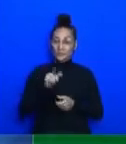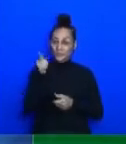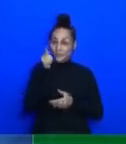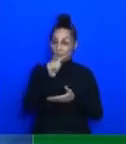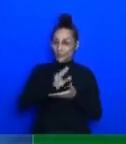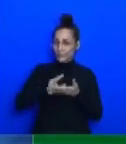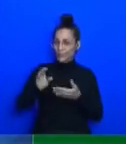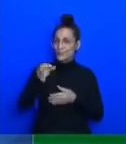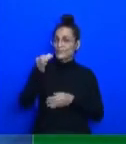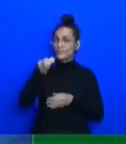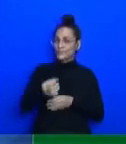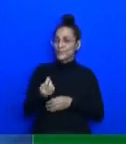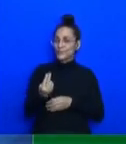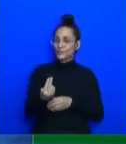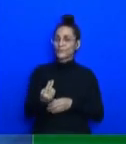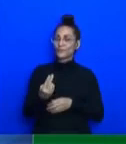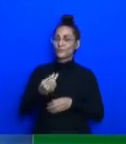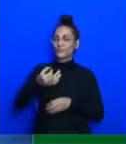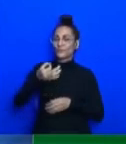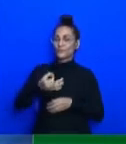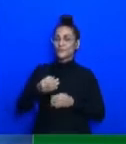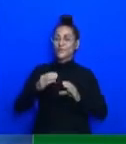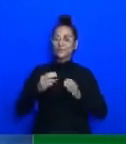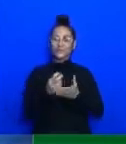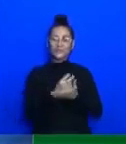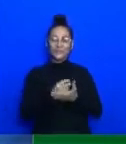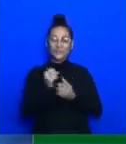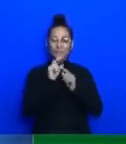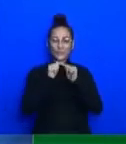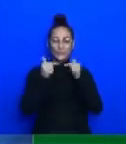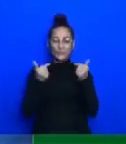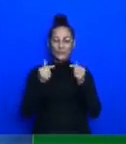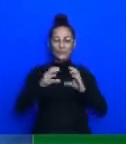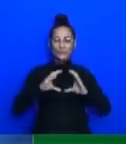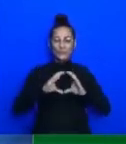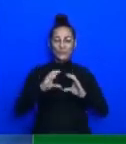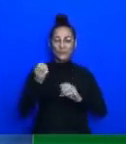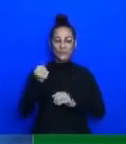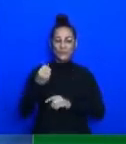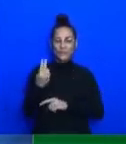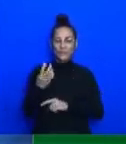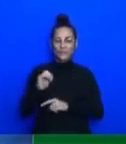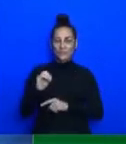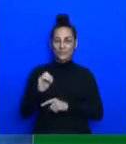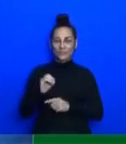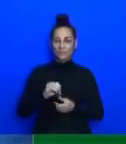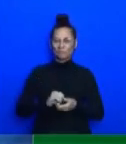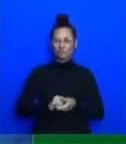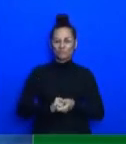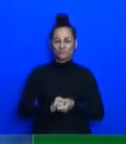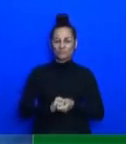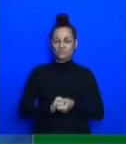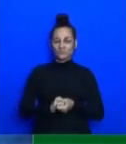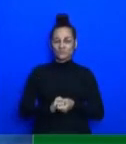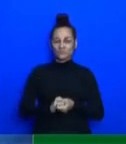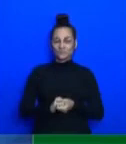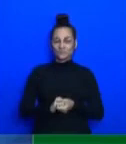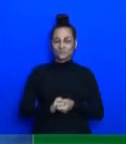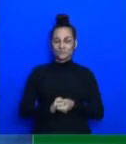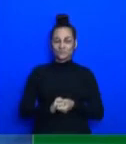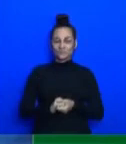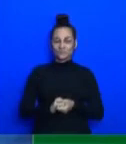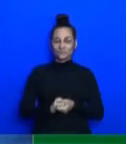Você ganha prêmio a partir de 2 acertos na quina. Boa sorte. Bola branca 20. Branca número 20.